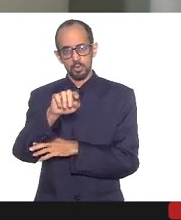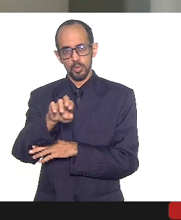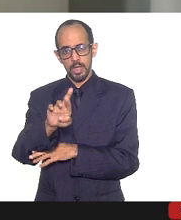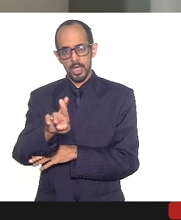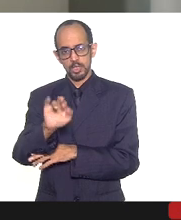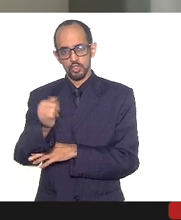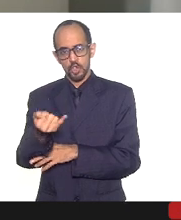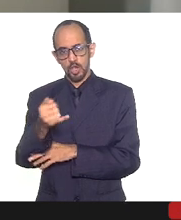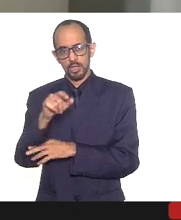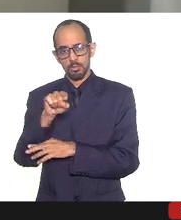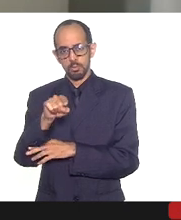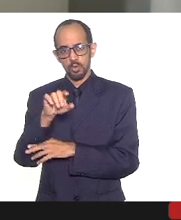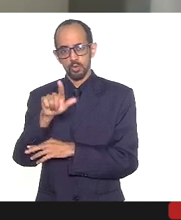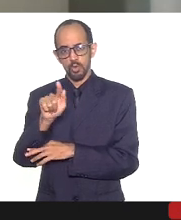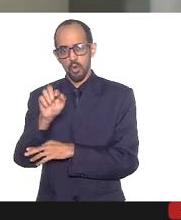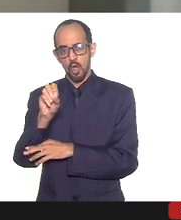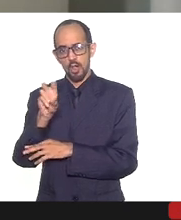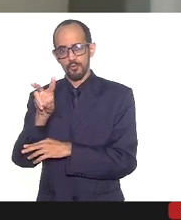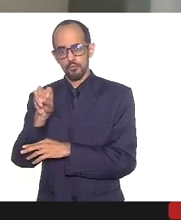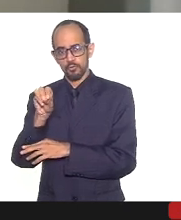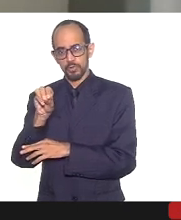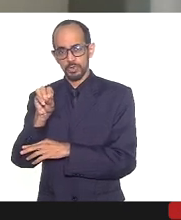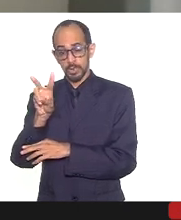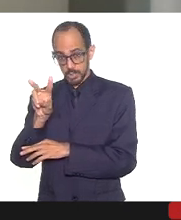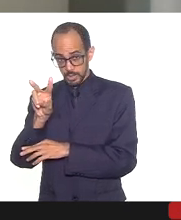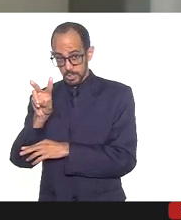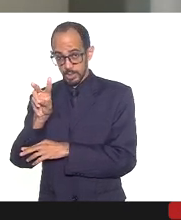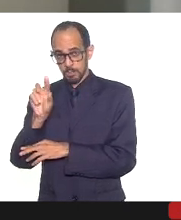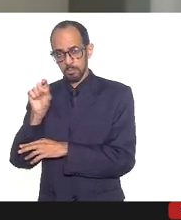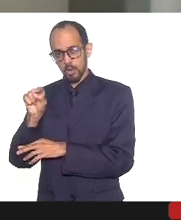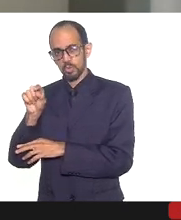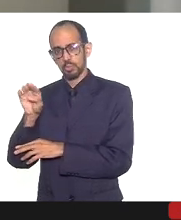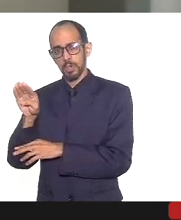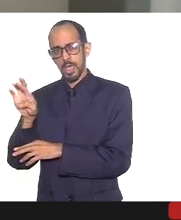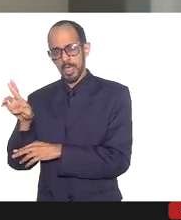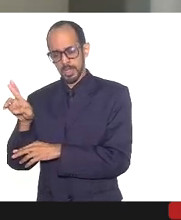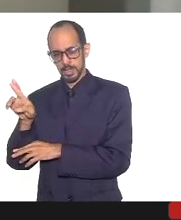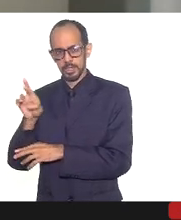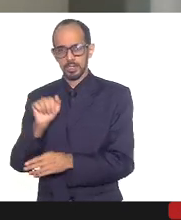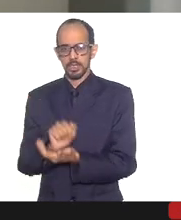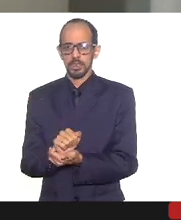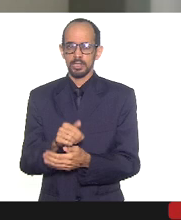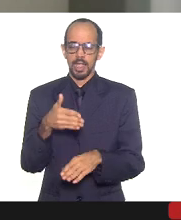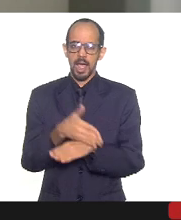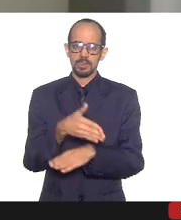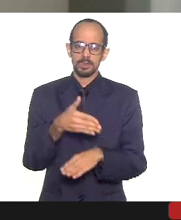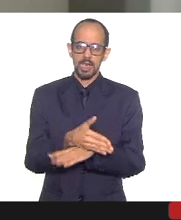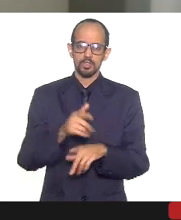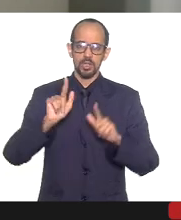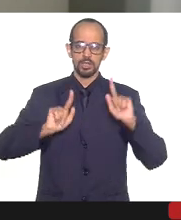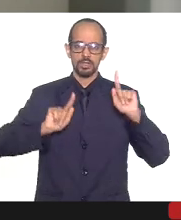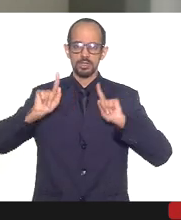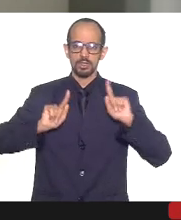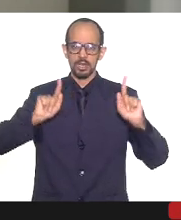seduc.rj.gov.br o painel de transparência, tá? Tendo acesso a licitações, tendo acesso